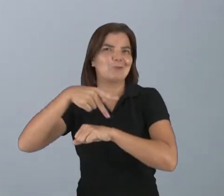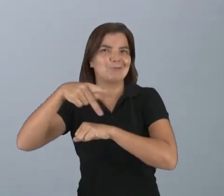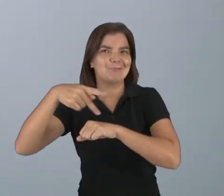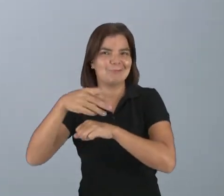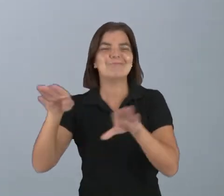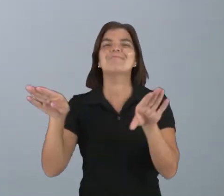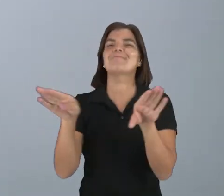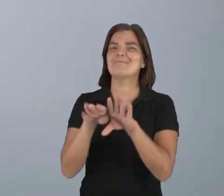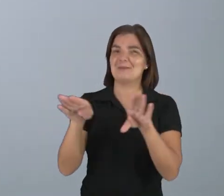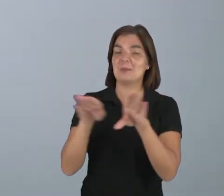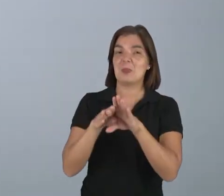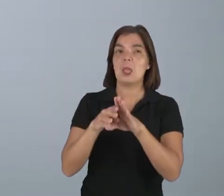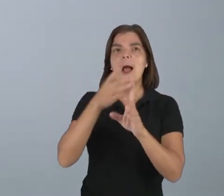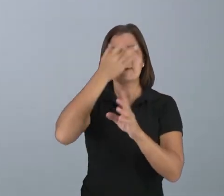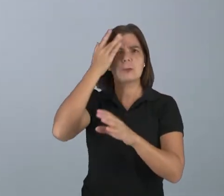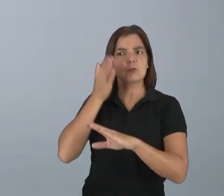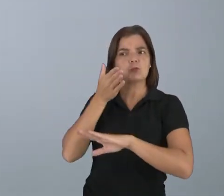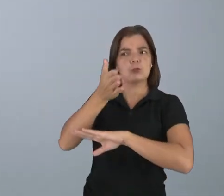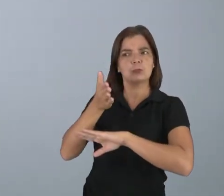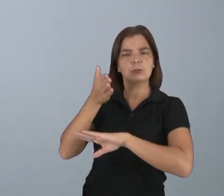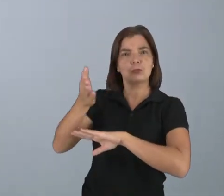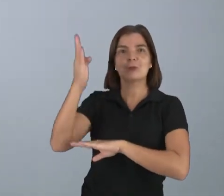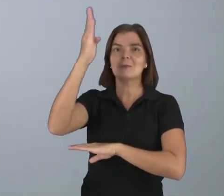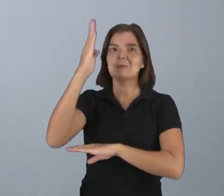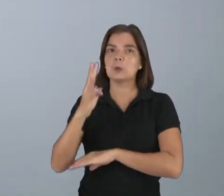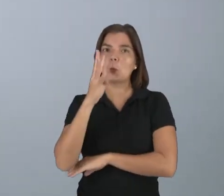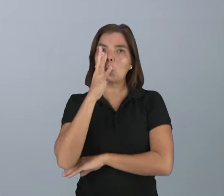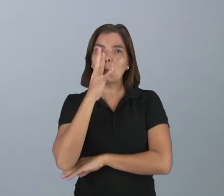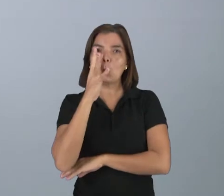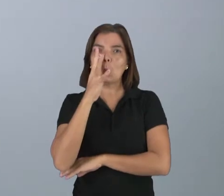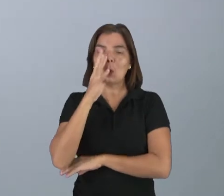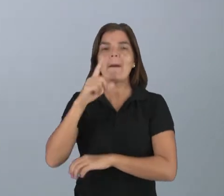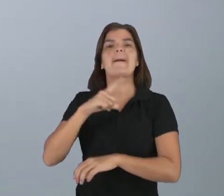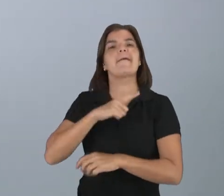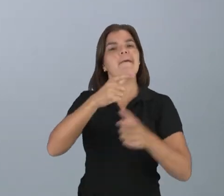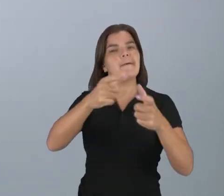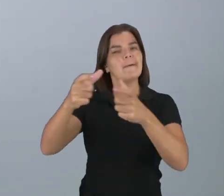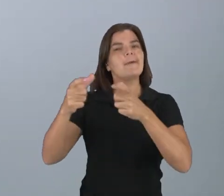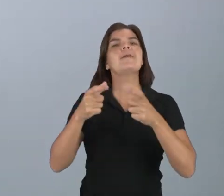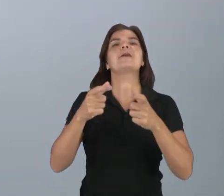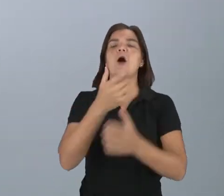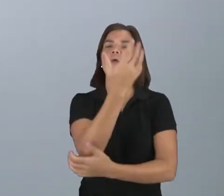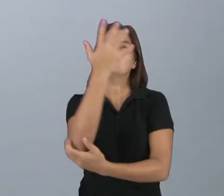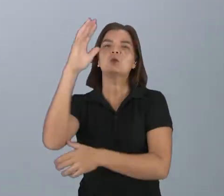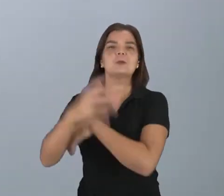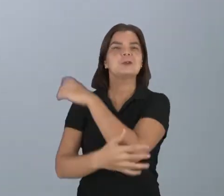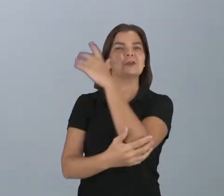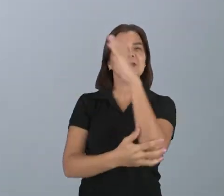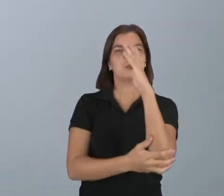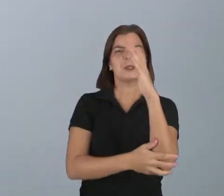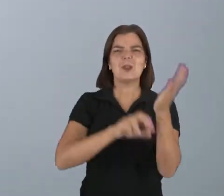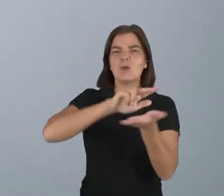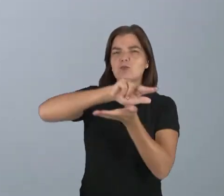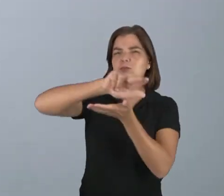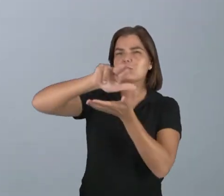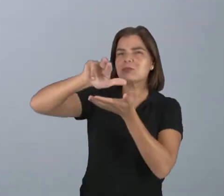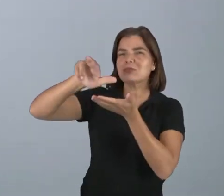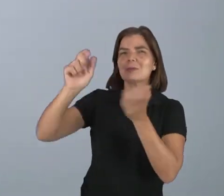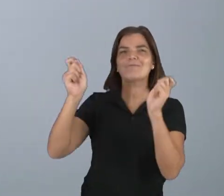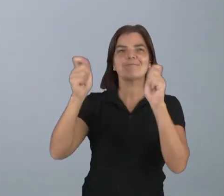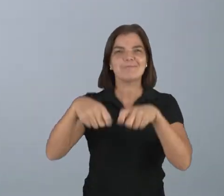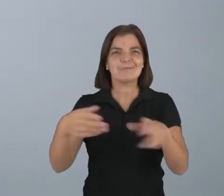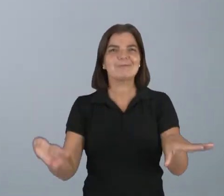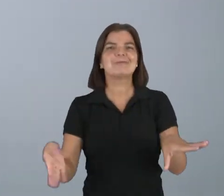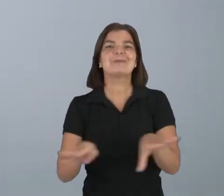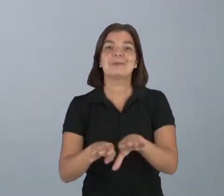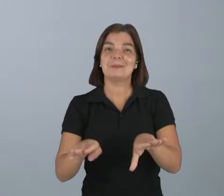modo, fomenta o turismo em nosso país, porque existem ambientes naturais dos mais diversos possíveis. E